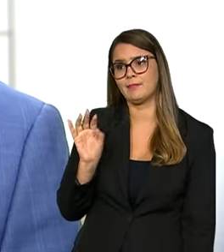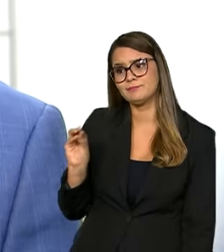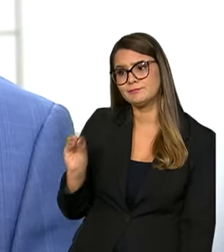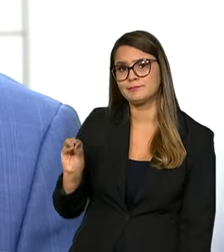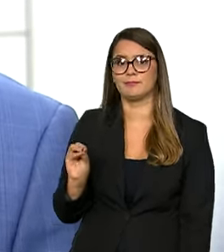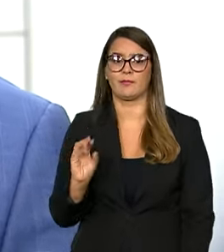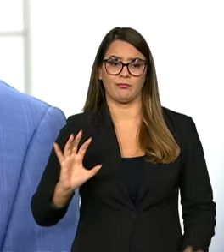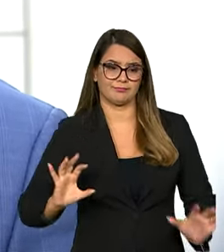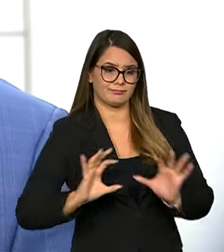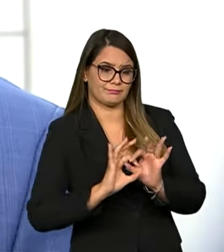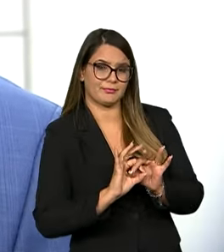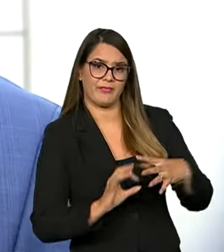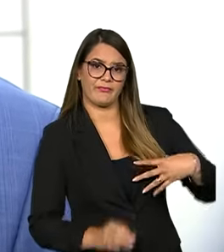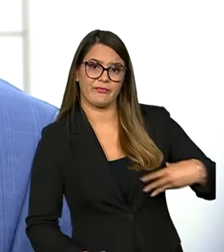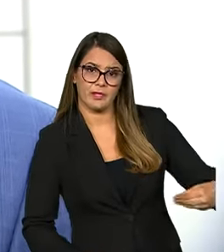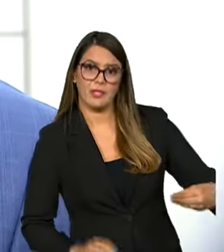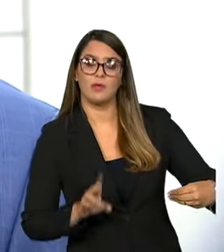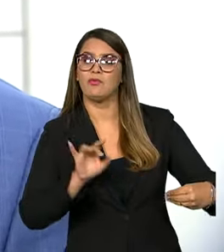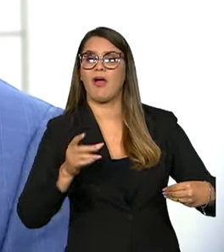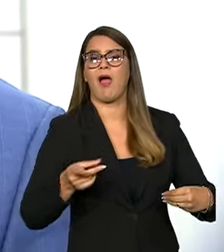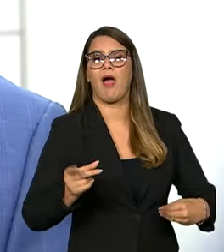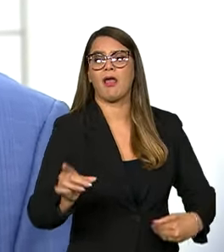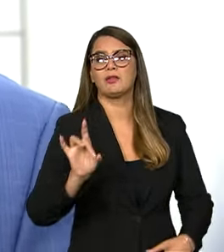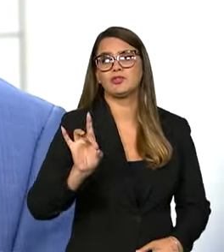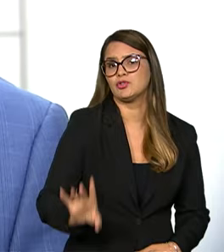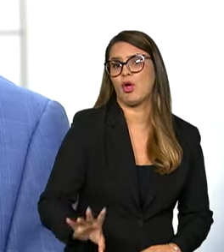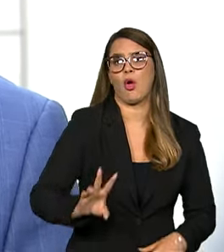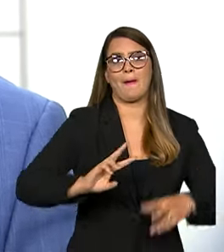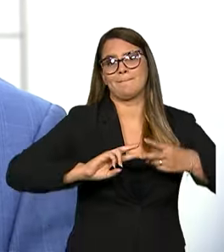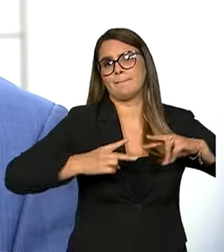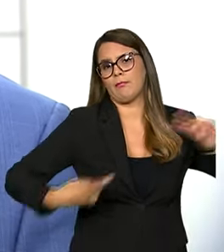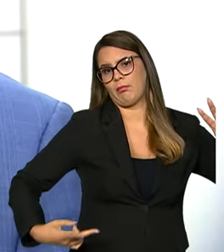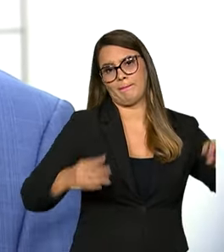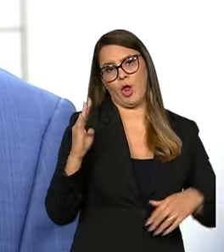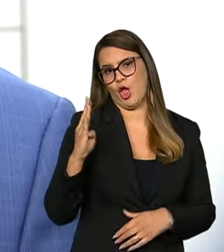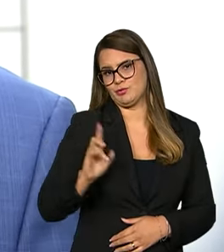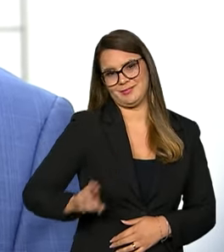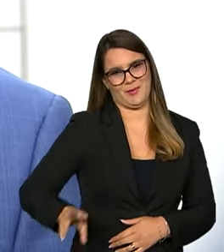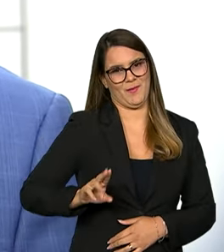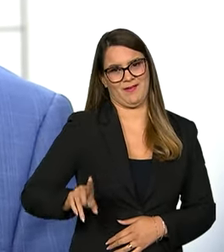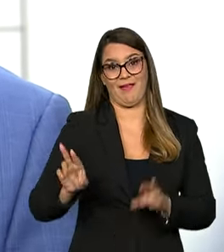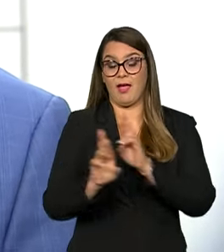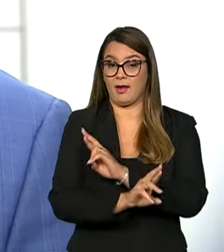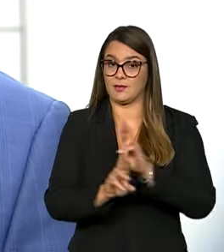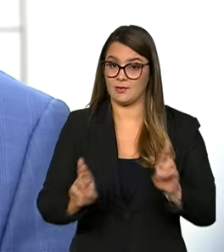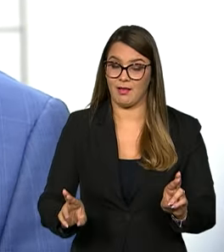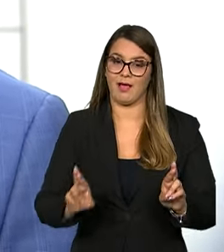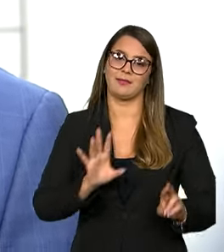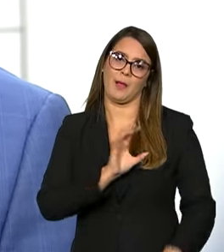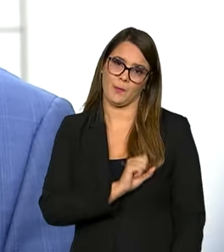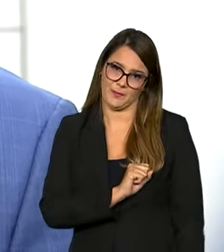a filiação, ela vai muito além de questões de natureza biológica, mas elas estão relacionadas diretamente com o ato de